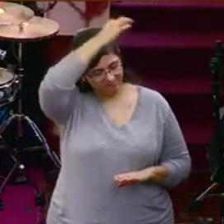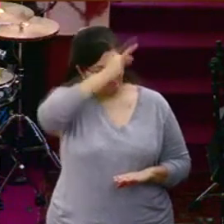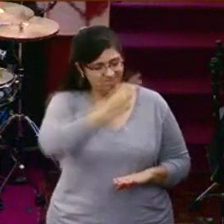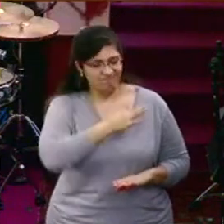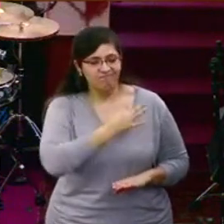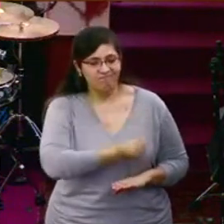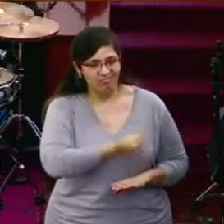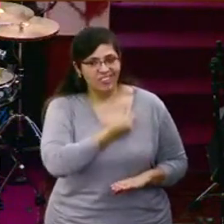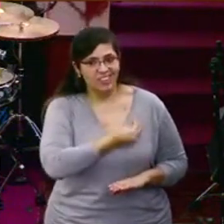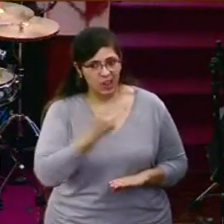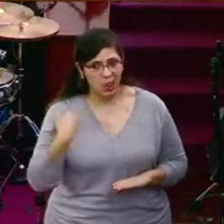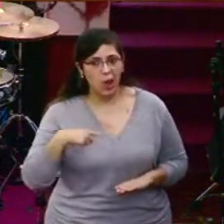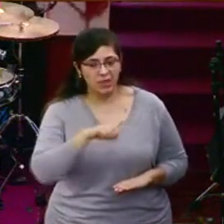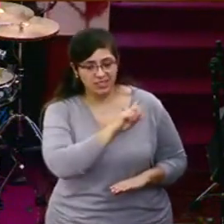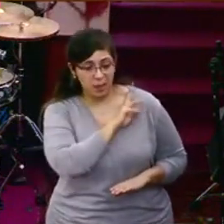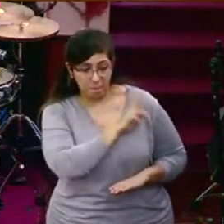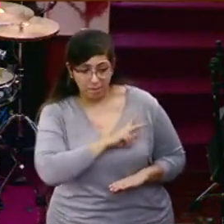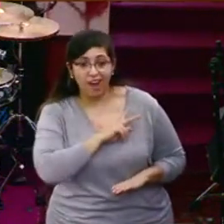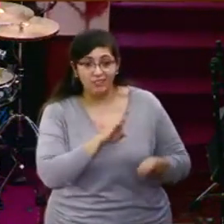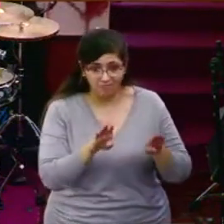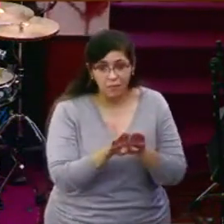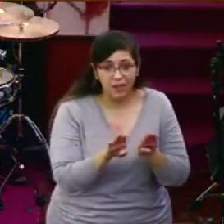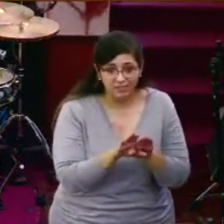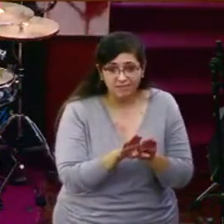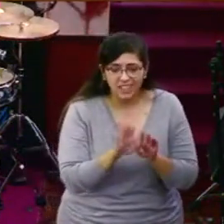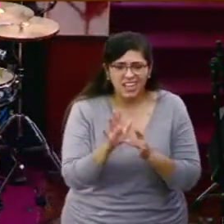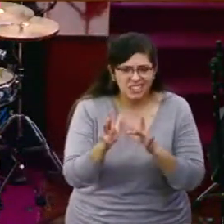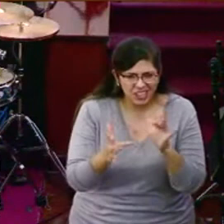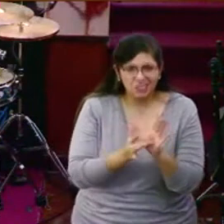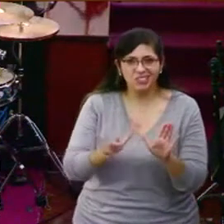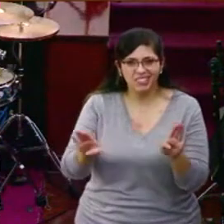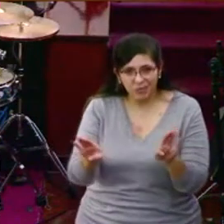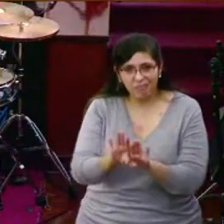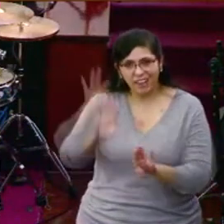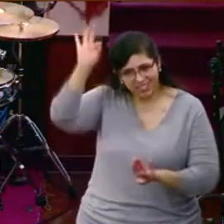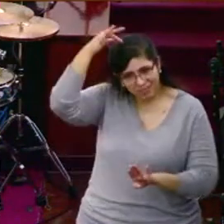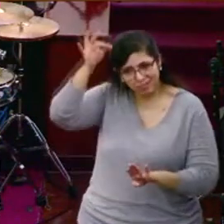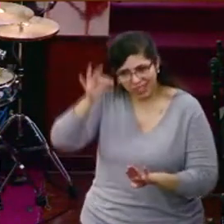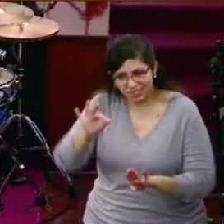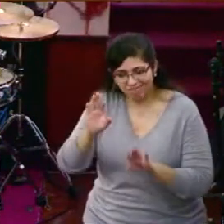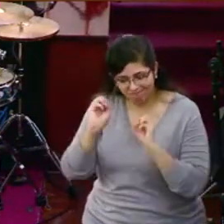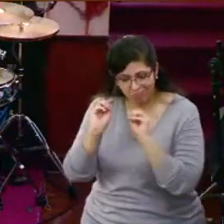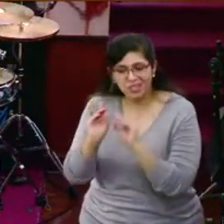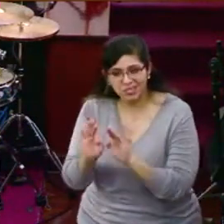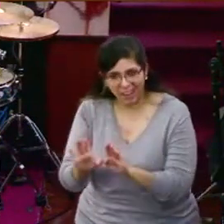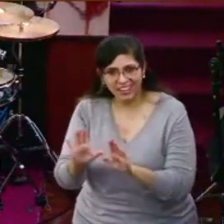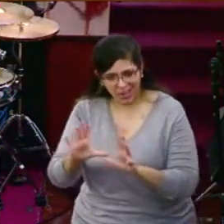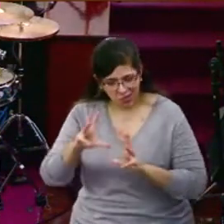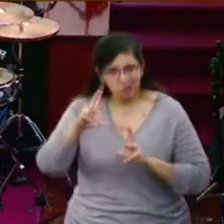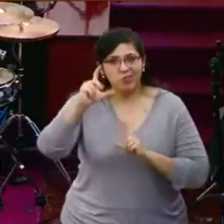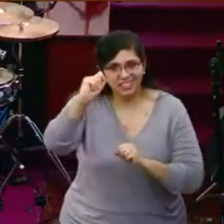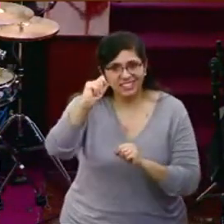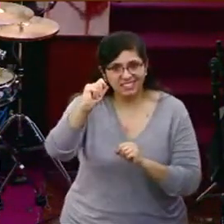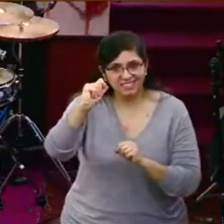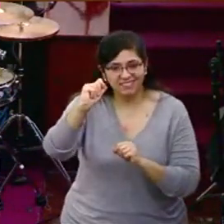para paulo fui essa condição para jesus como pessoa humana como figura humana tem mais a fim de que